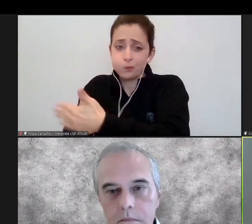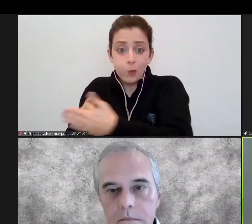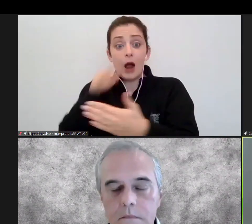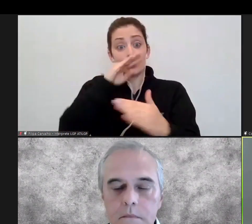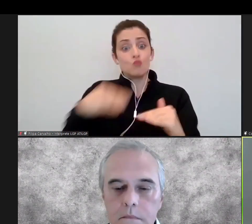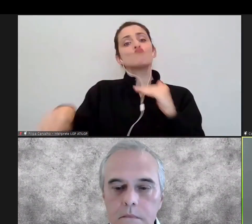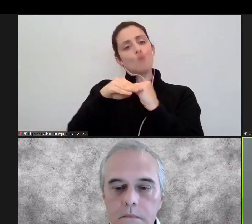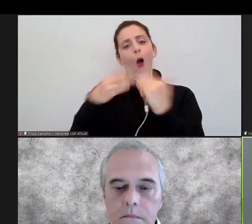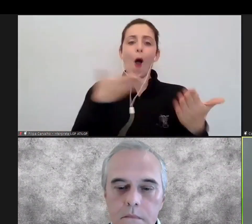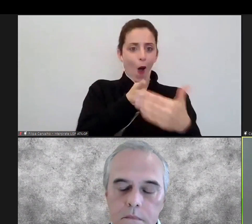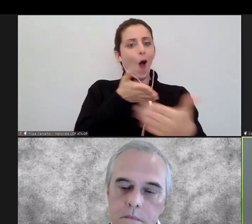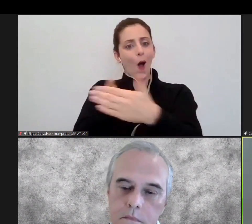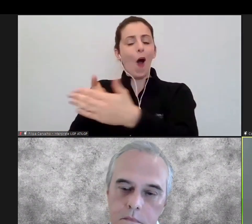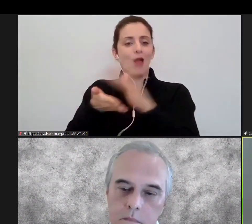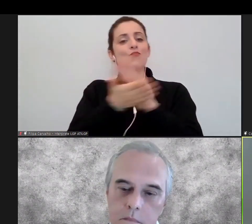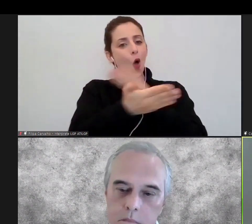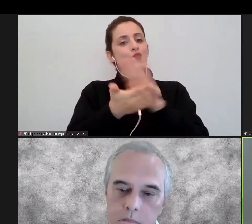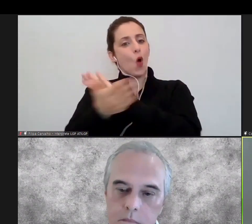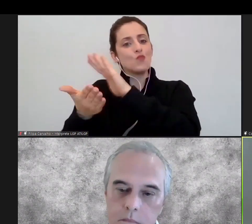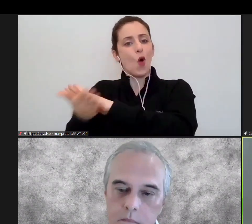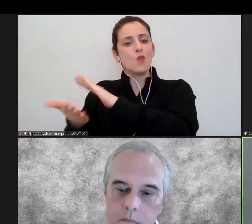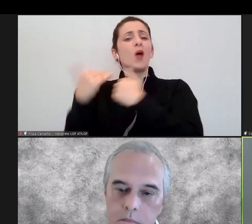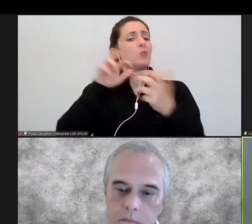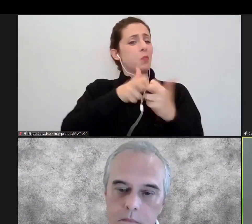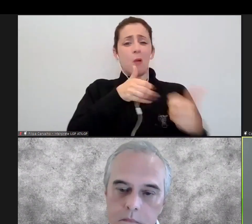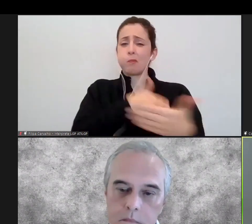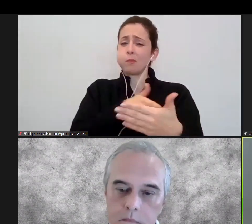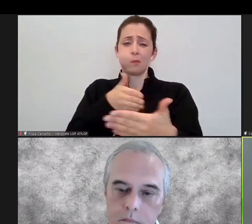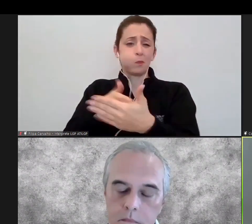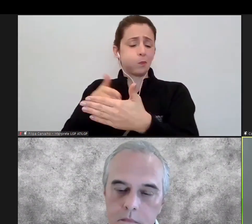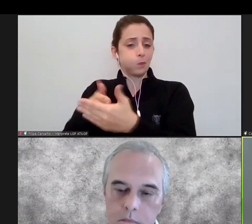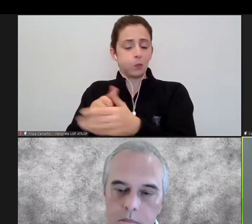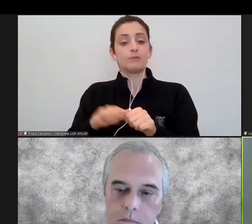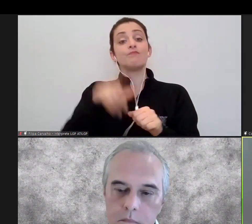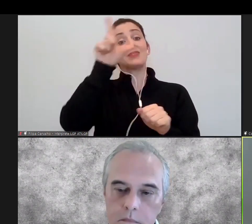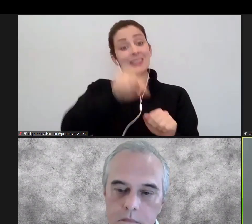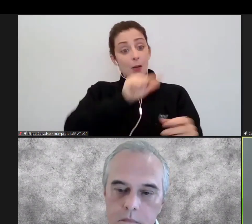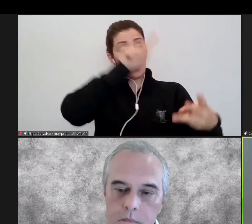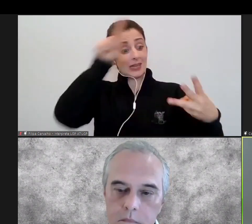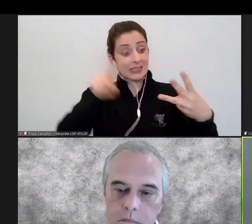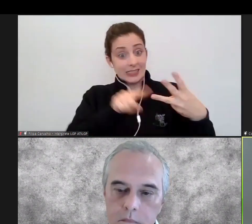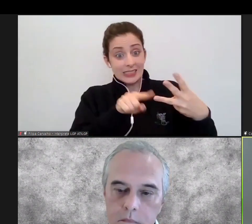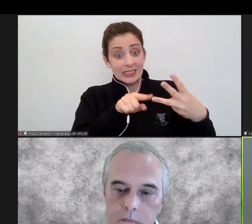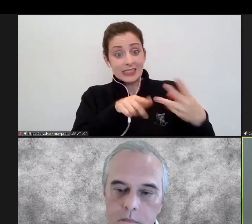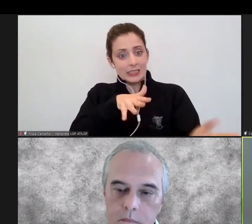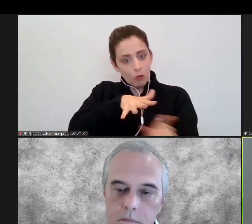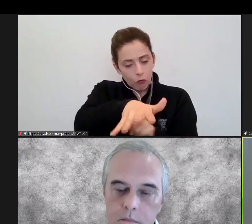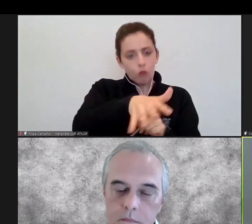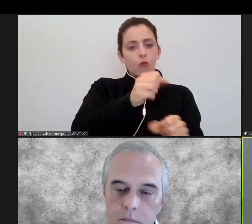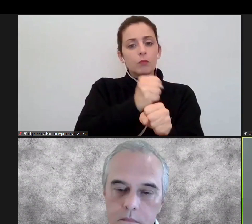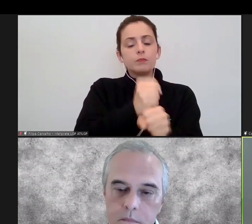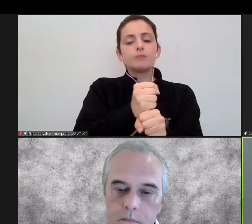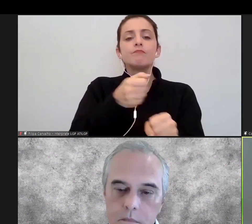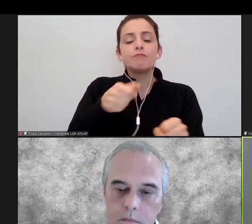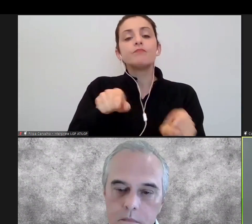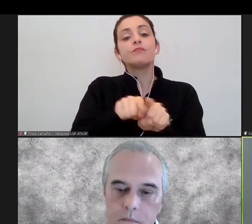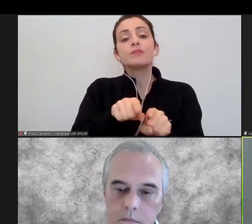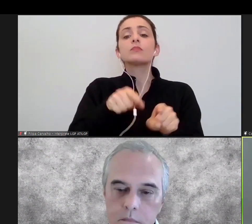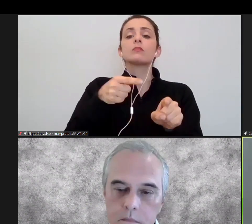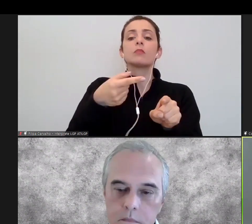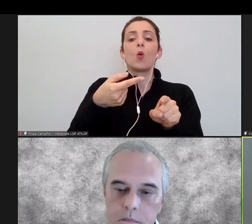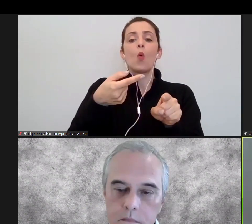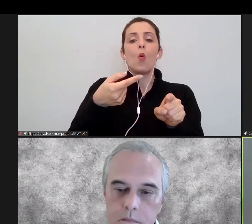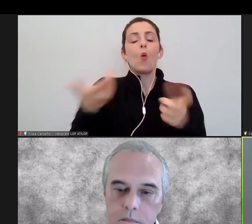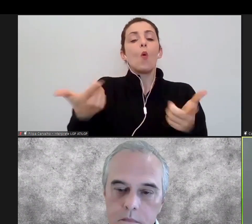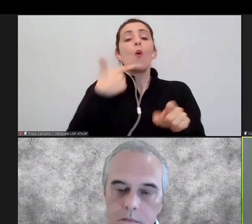outra dos desafios que temos encontrado que influencia imenso aqui o acesso tem a ver com o desconhecimento ou o menor conhecimento